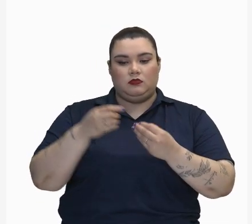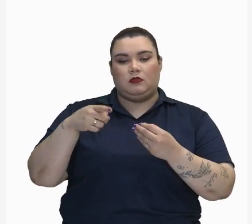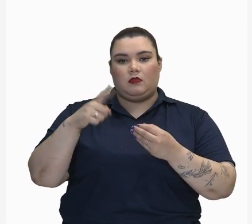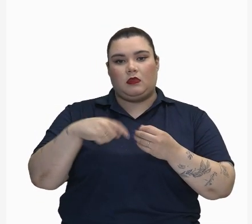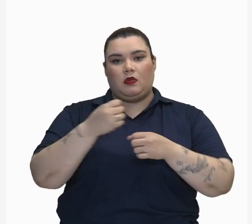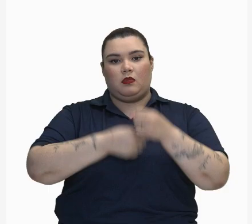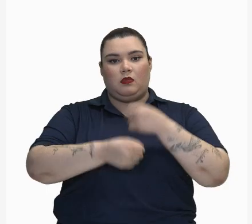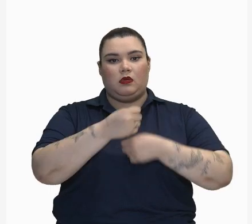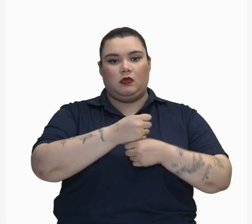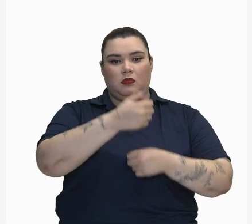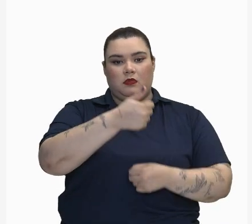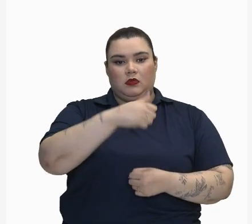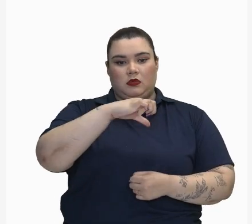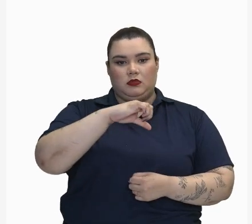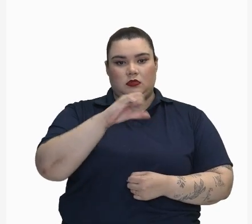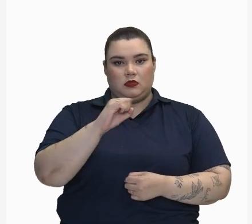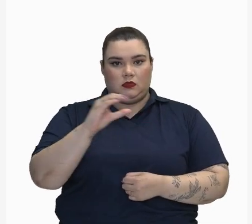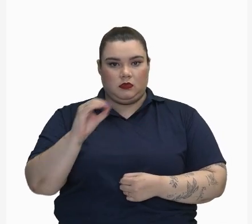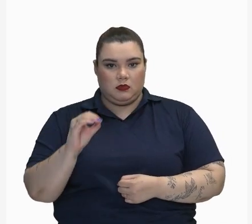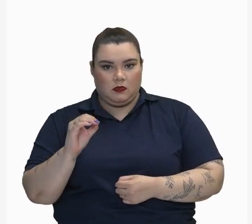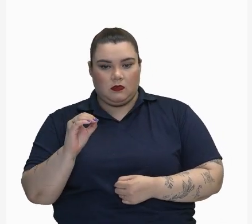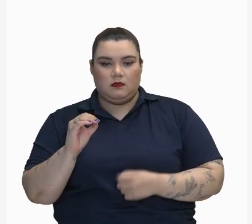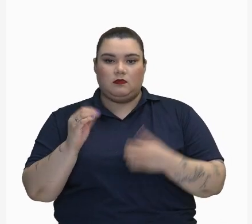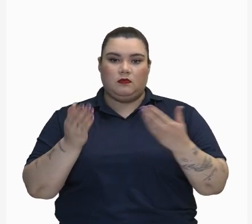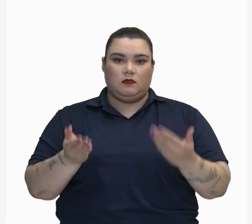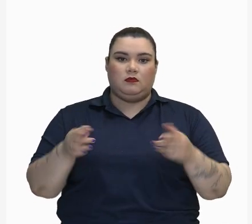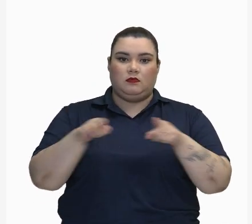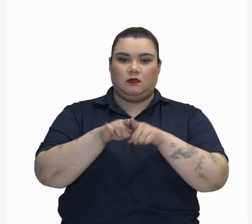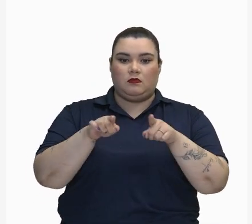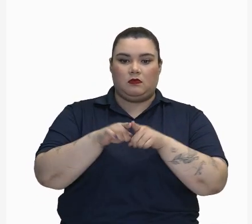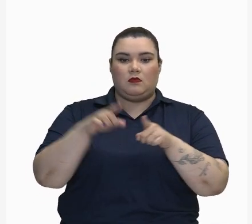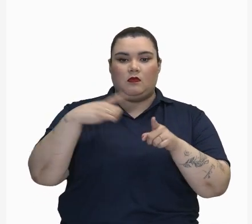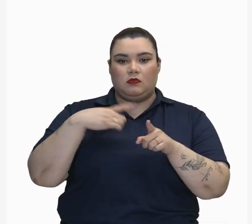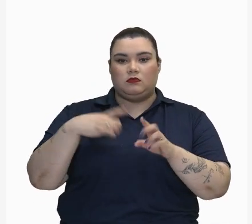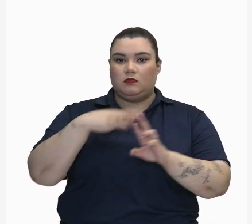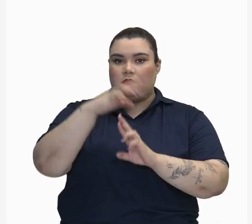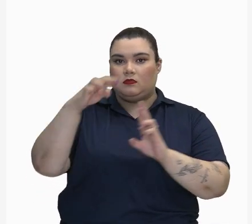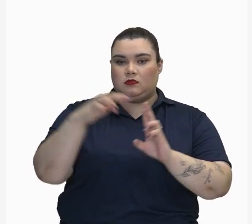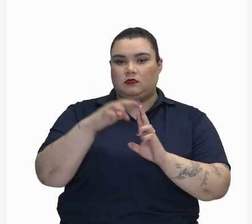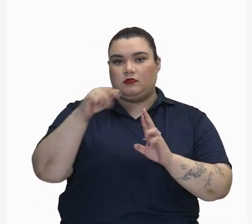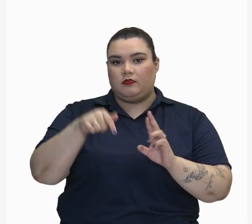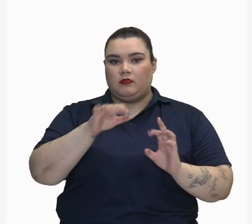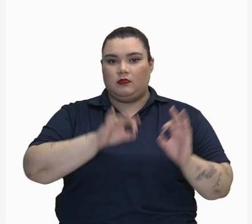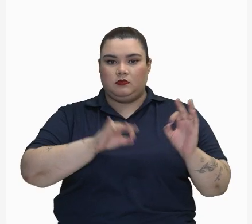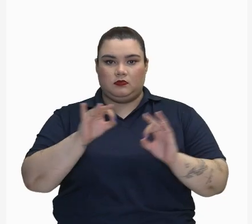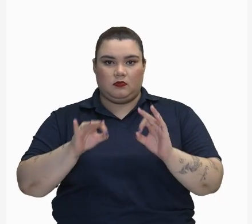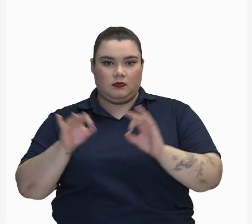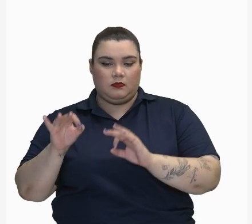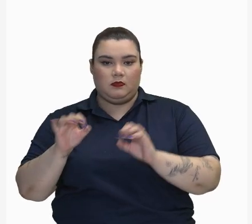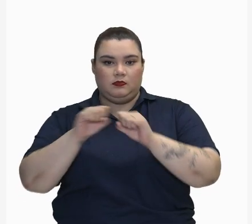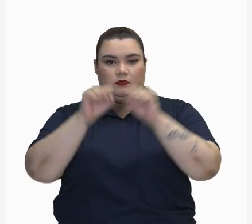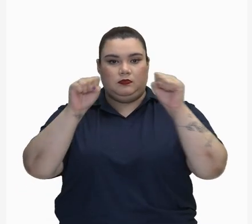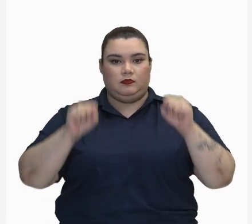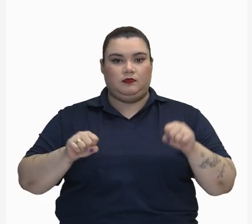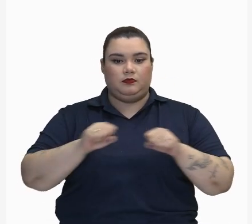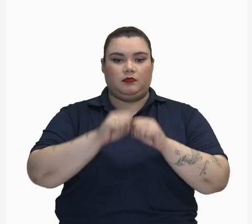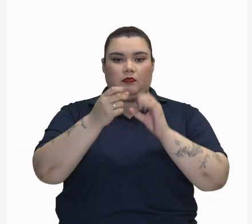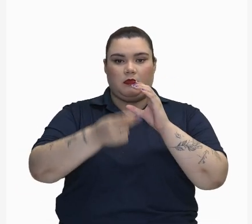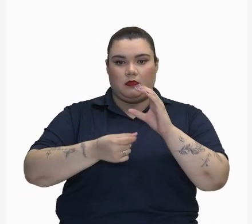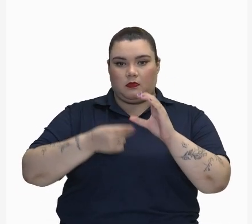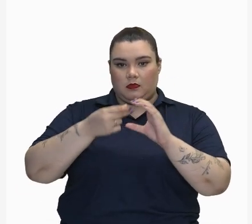de 1980, que também se refere a esse processo, né, de sistema capitalista